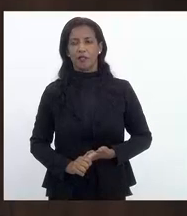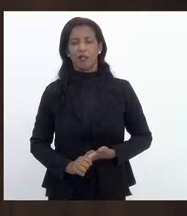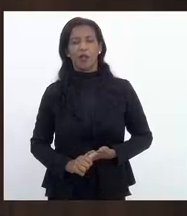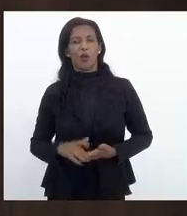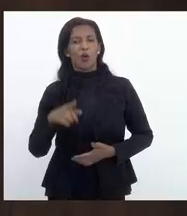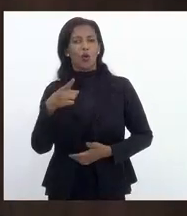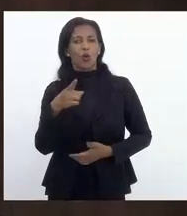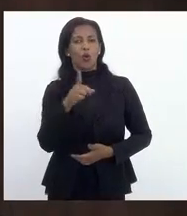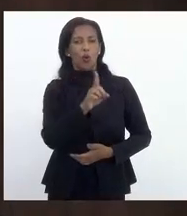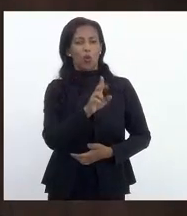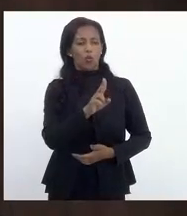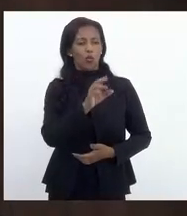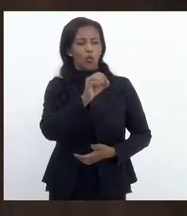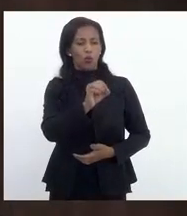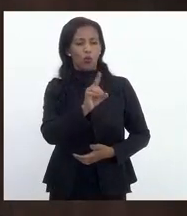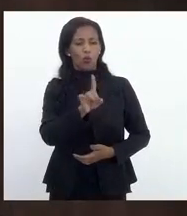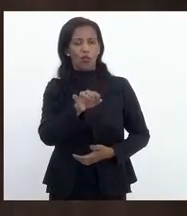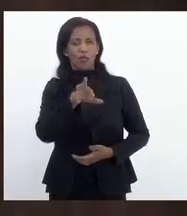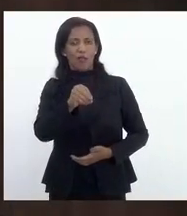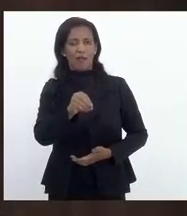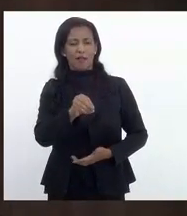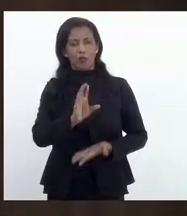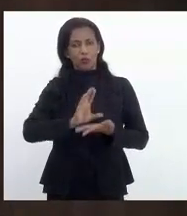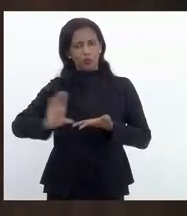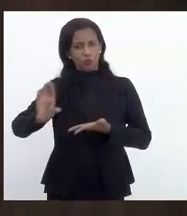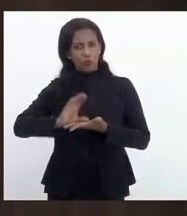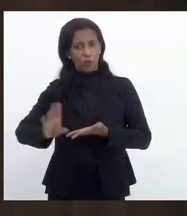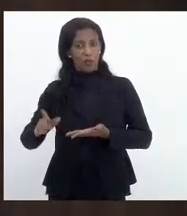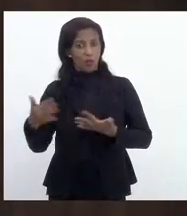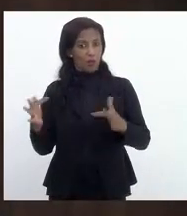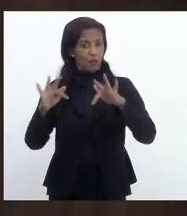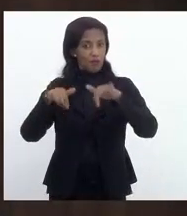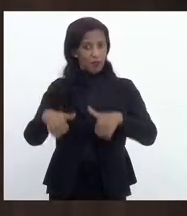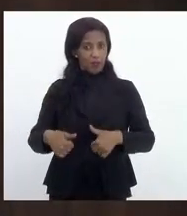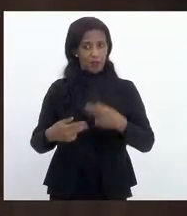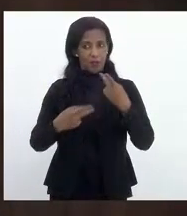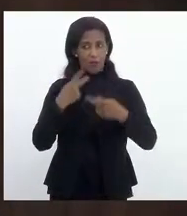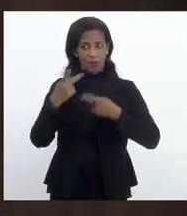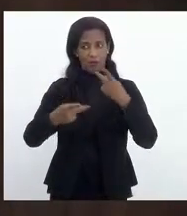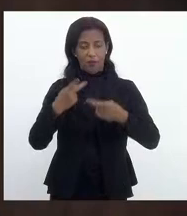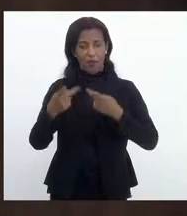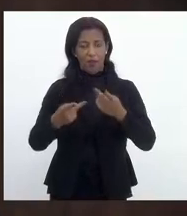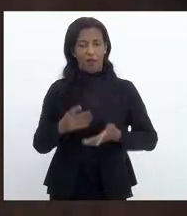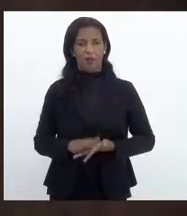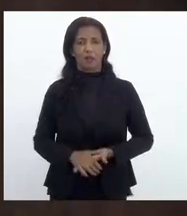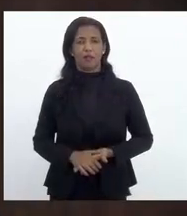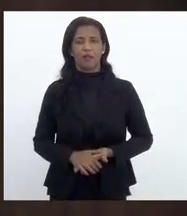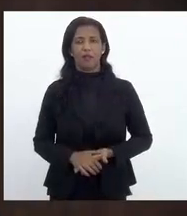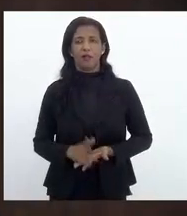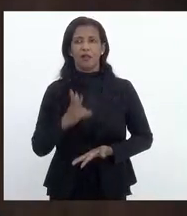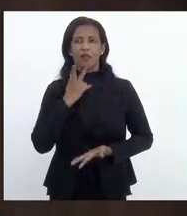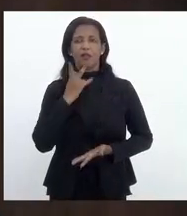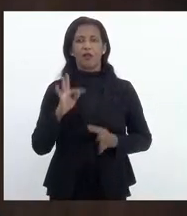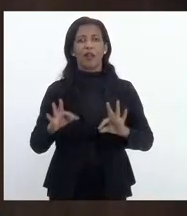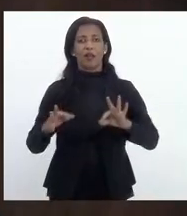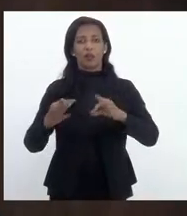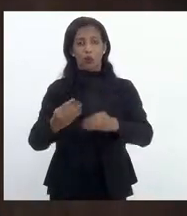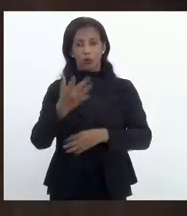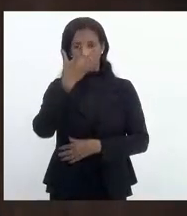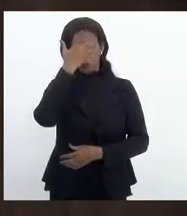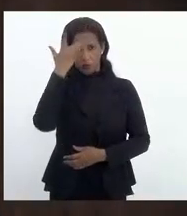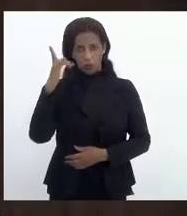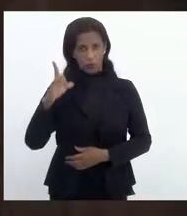Amorim os duodécimos então para terminar minha fala eu gostaria de dizer a todos e todas